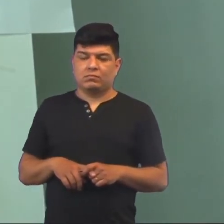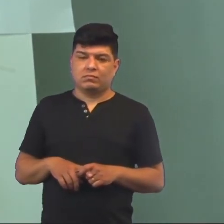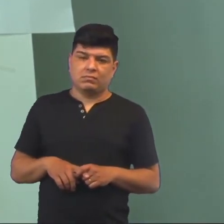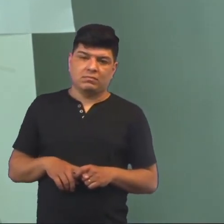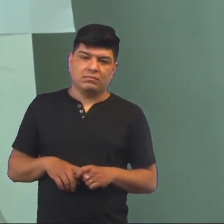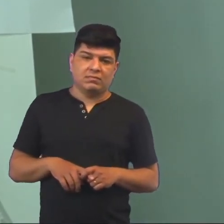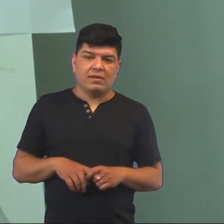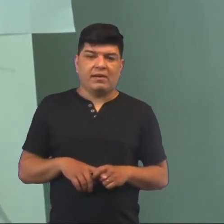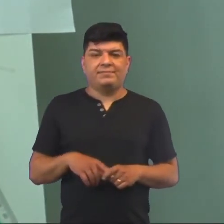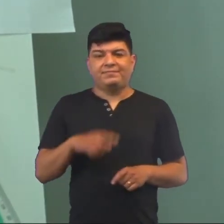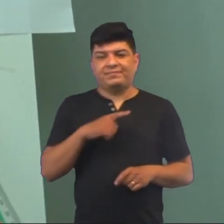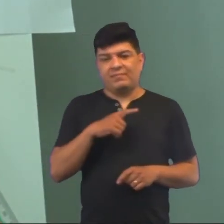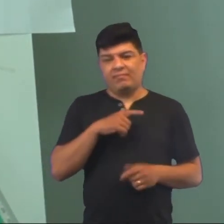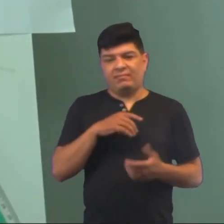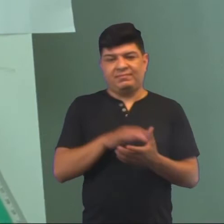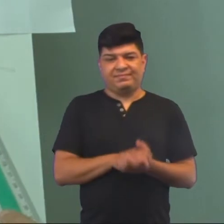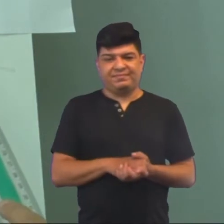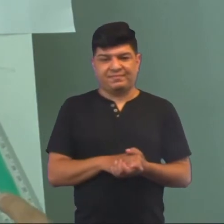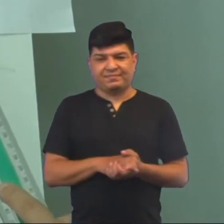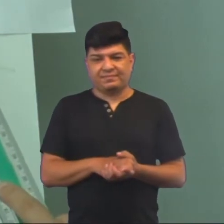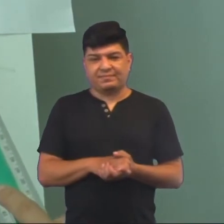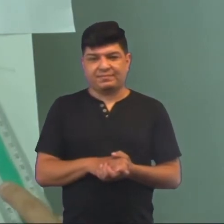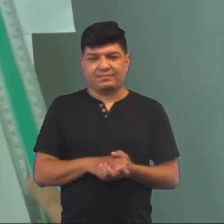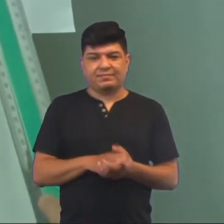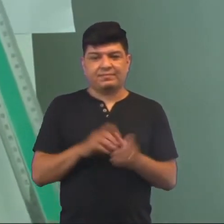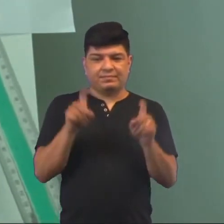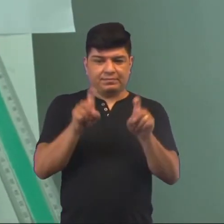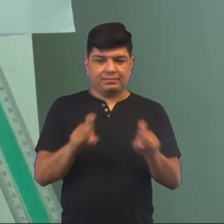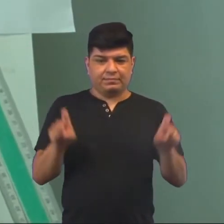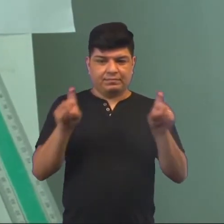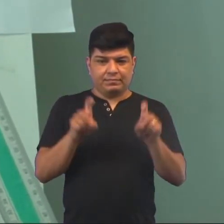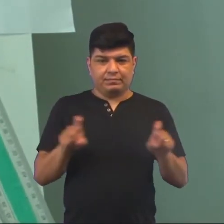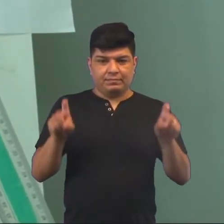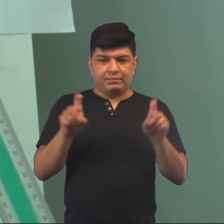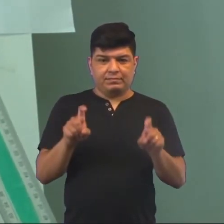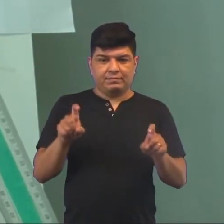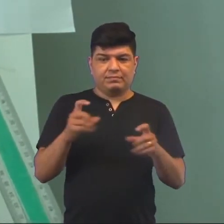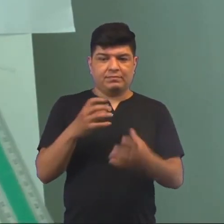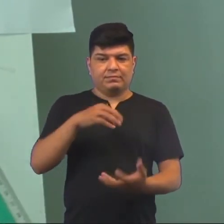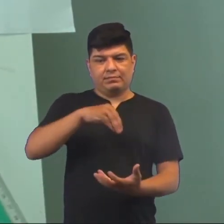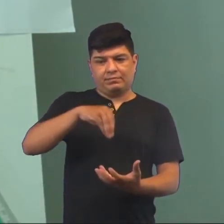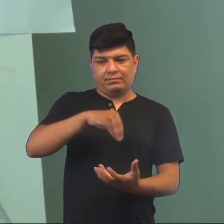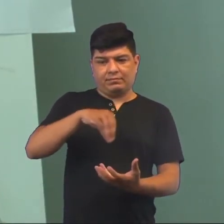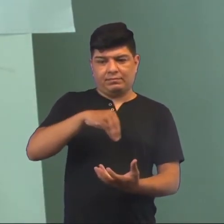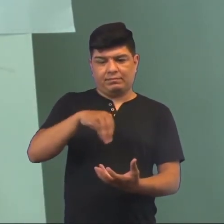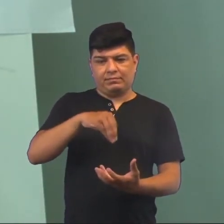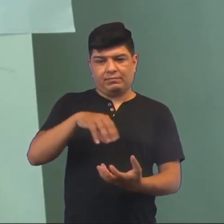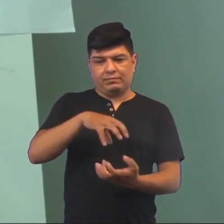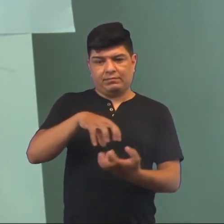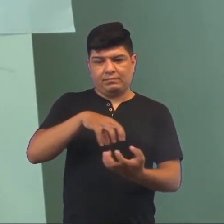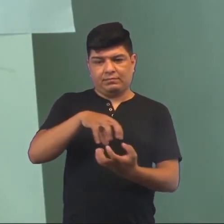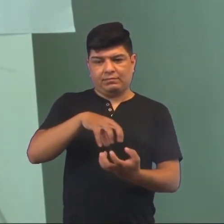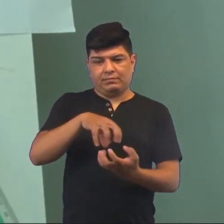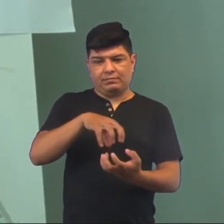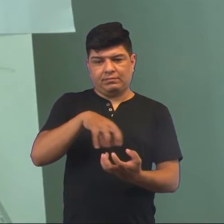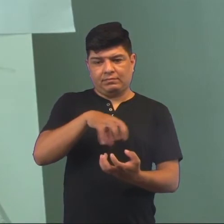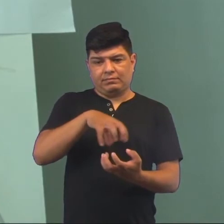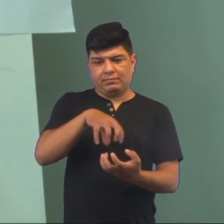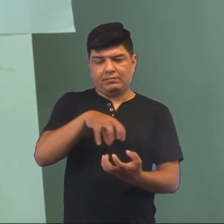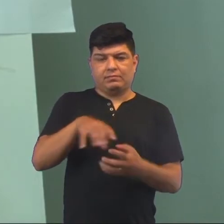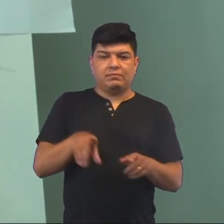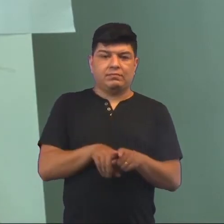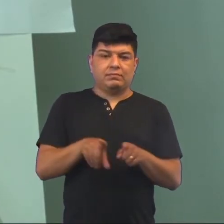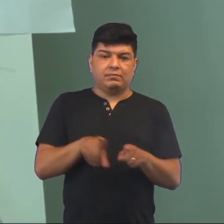tá, do campo para cá, para a cidade. Aqui eu tenho o computador, o liquidificador, uma batedeira, que